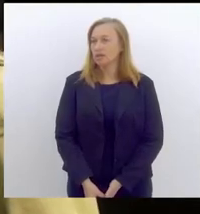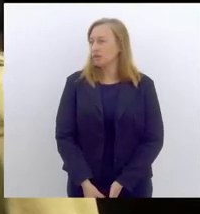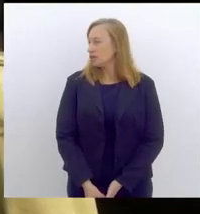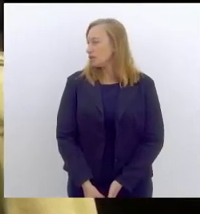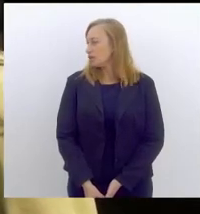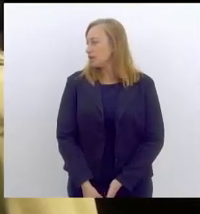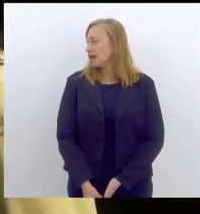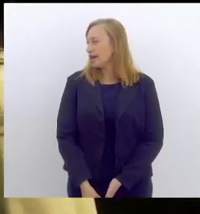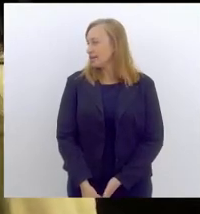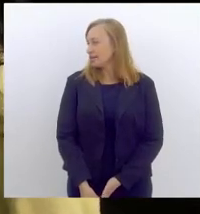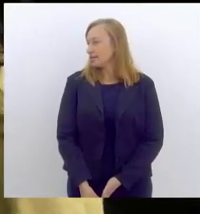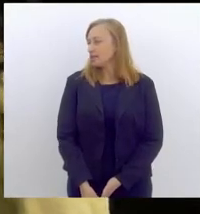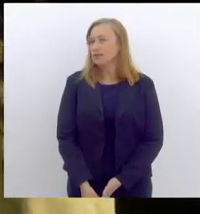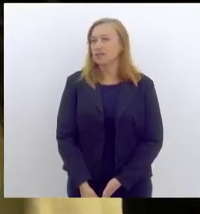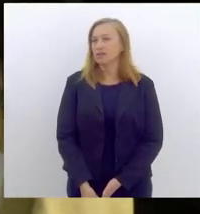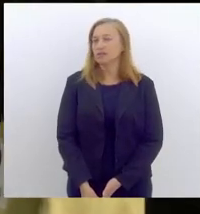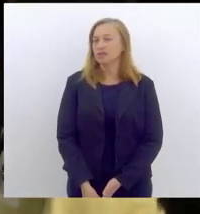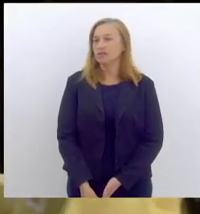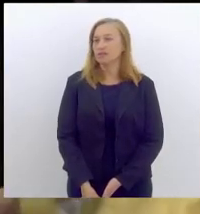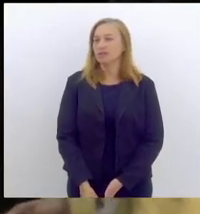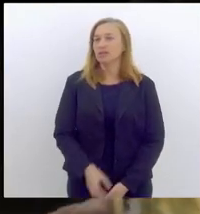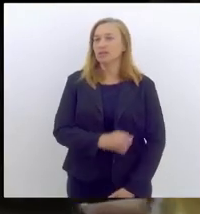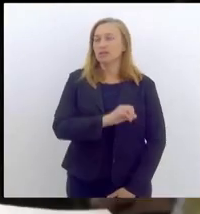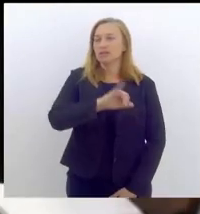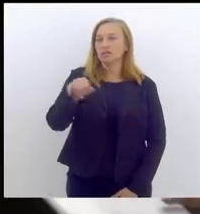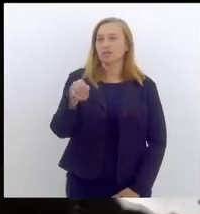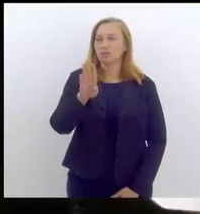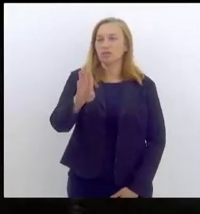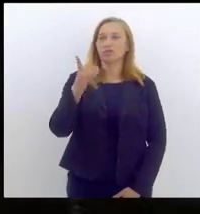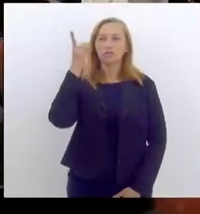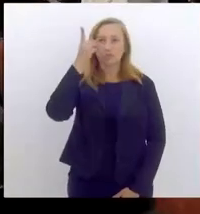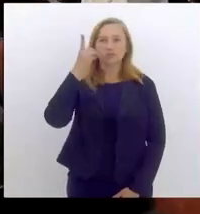Deputado Jair Bittencourt.